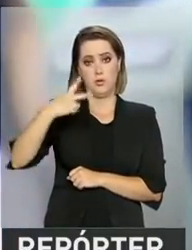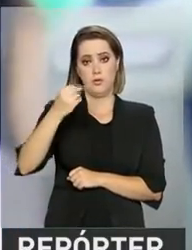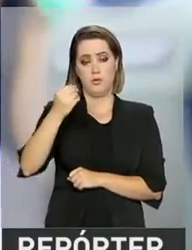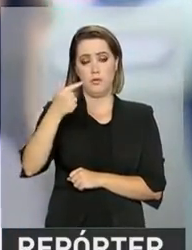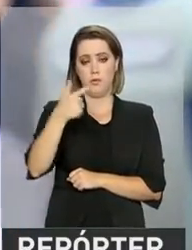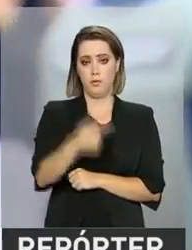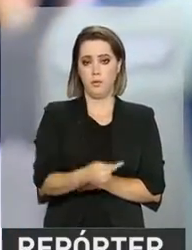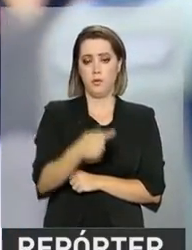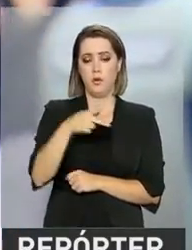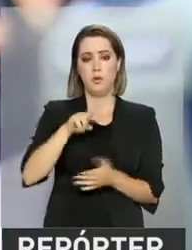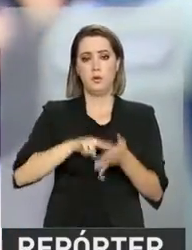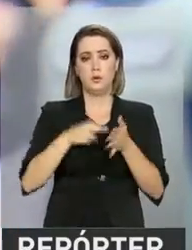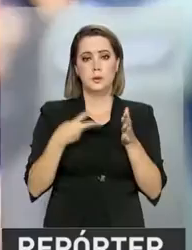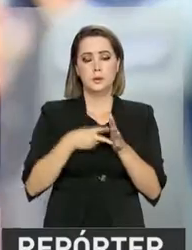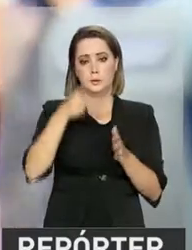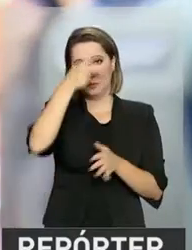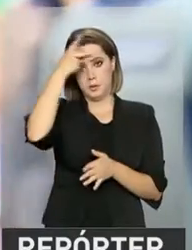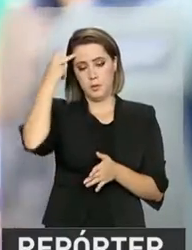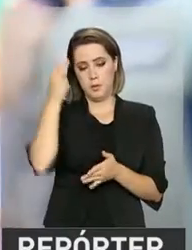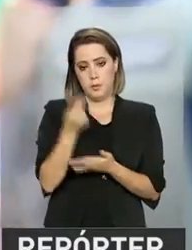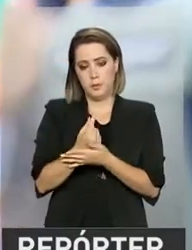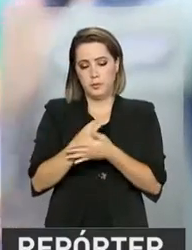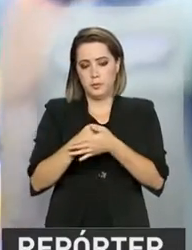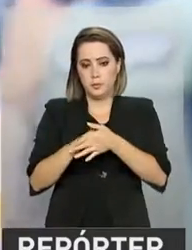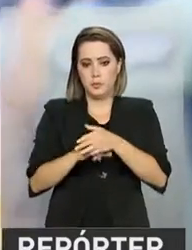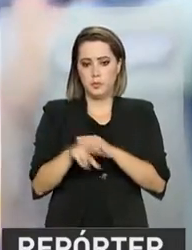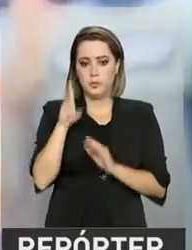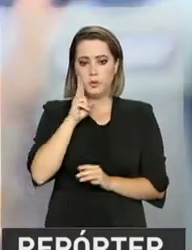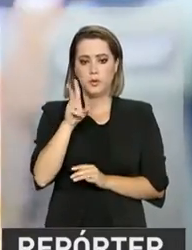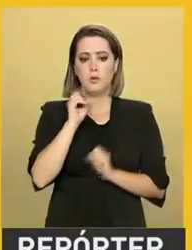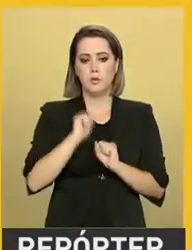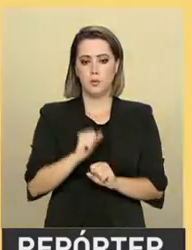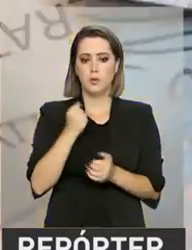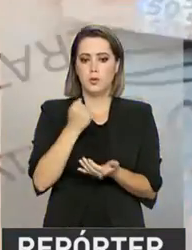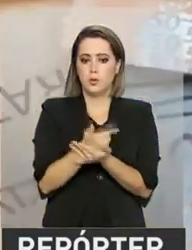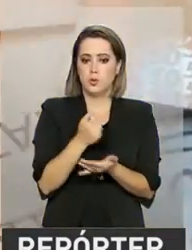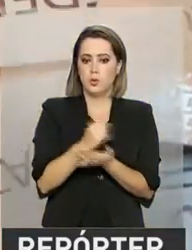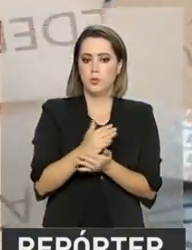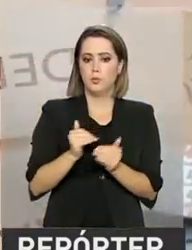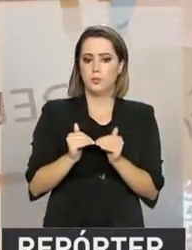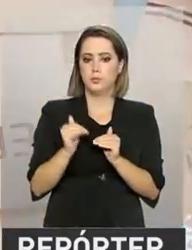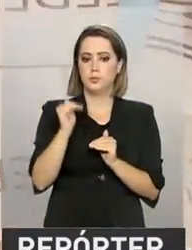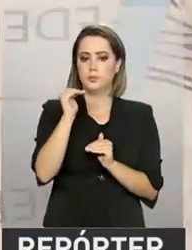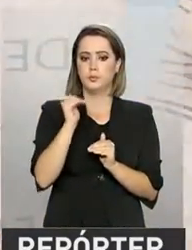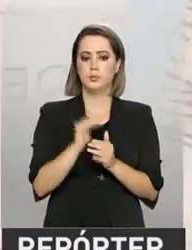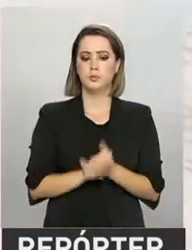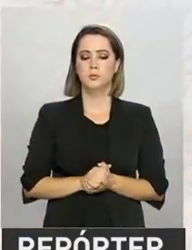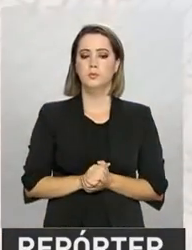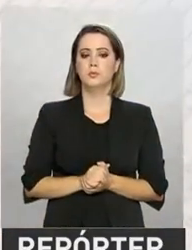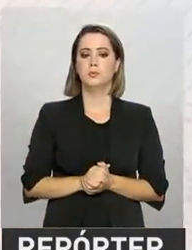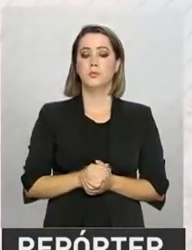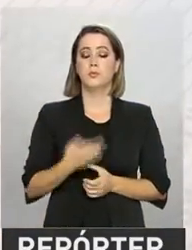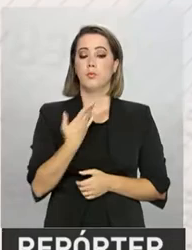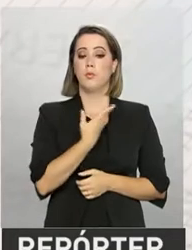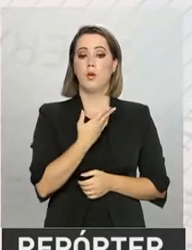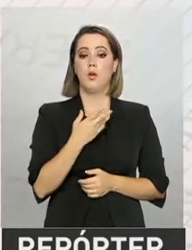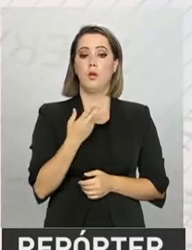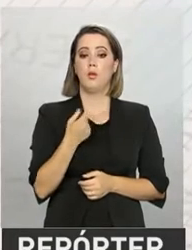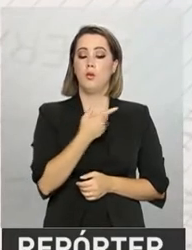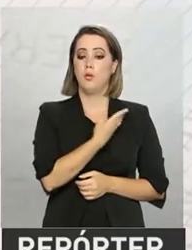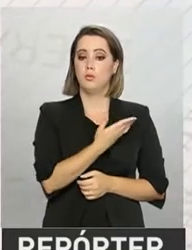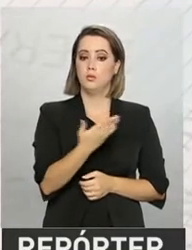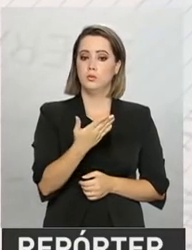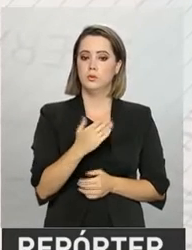as economias na poupança eo poder de compra aumentar a poupança no mês de fevereiro de 2017 registrou